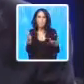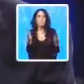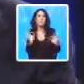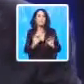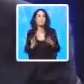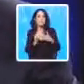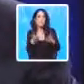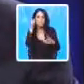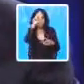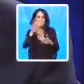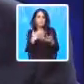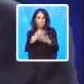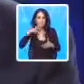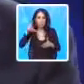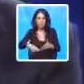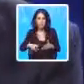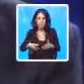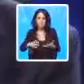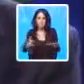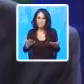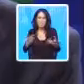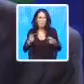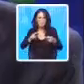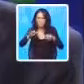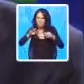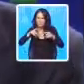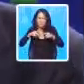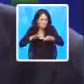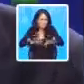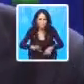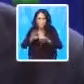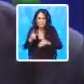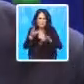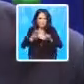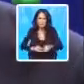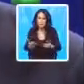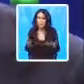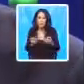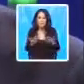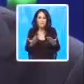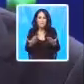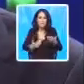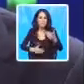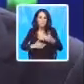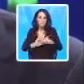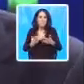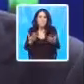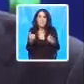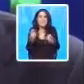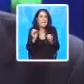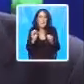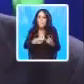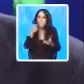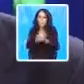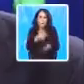por José Sócrates, conduziu o país a uma situação de pré-ruptura financeira e de praticamente chegar à véspera de não ter dinheiro